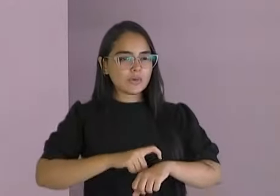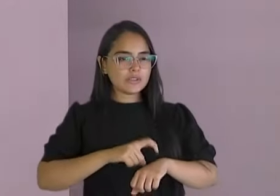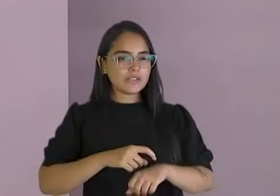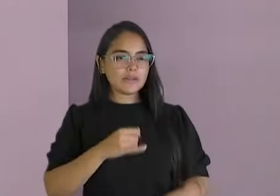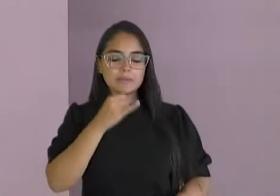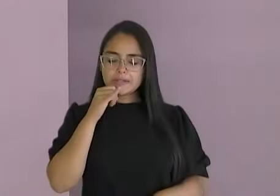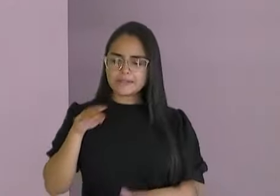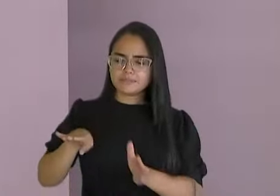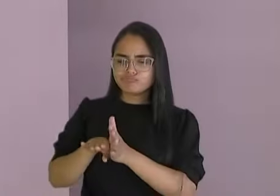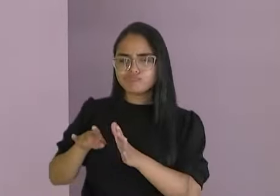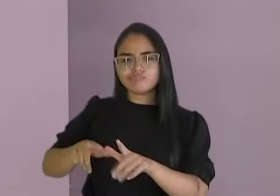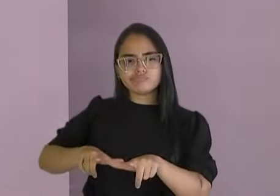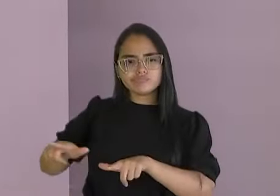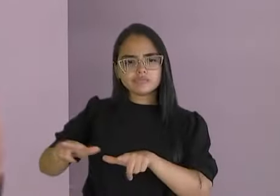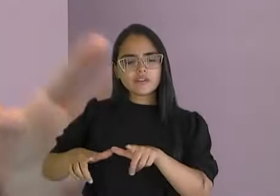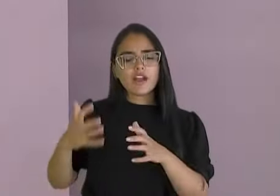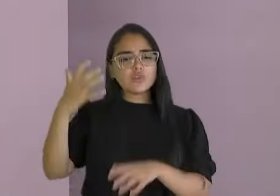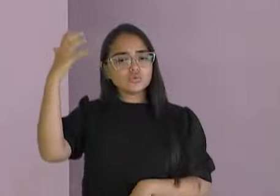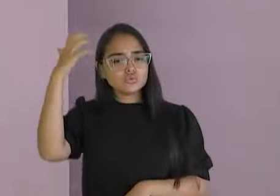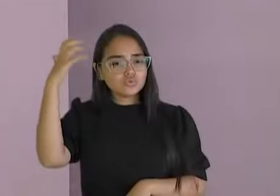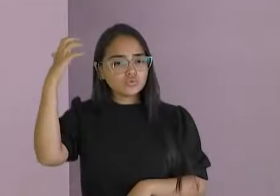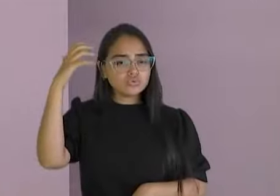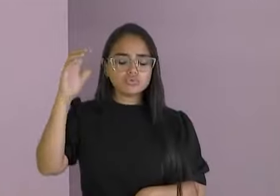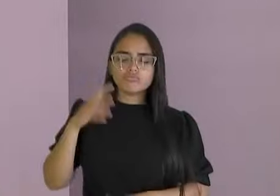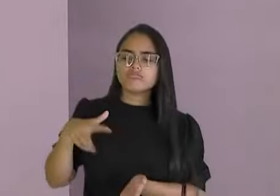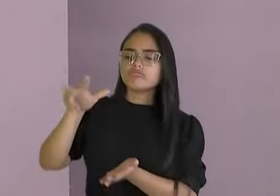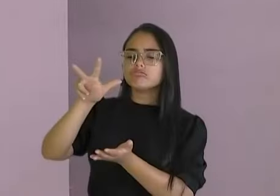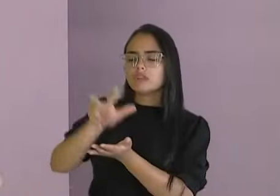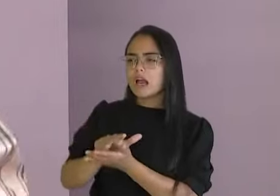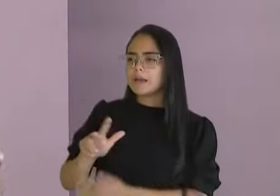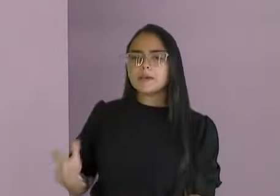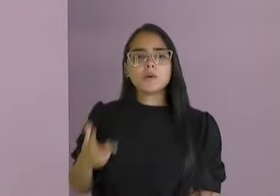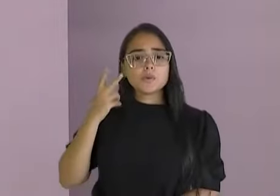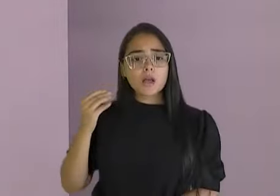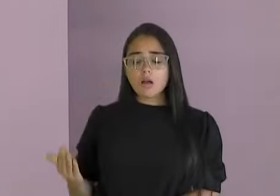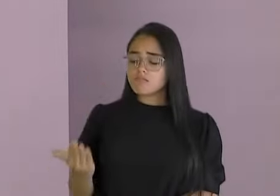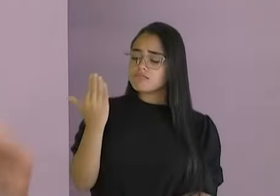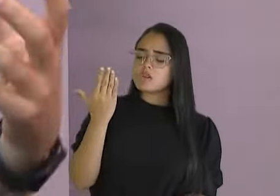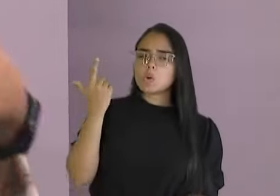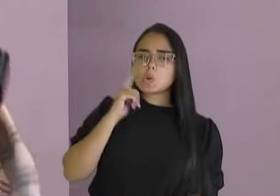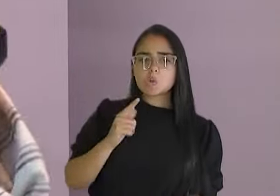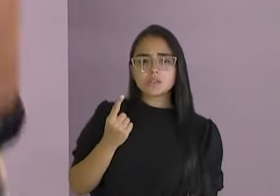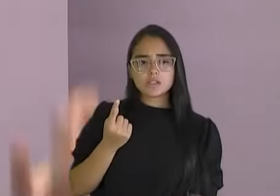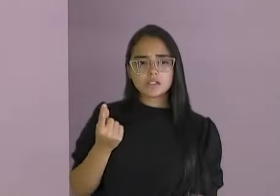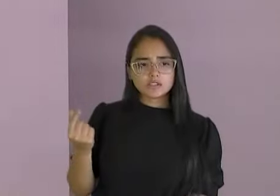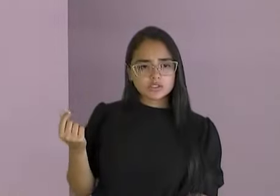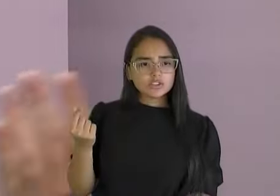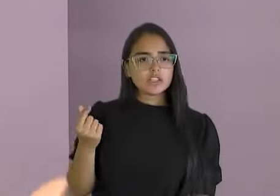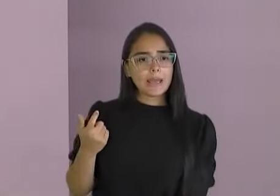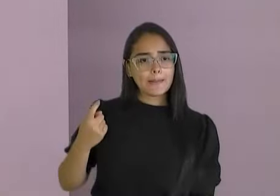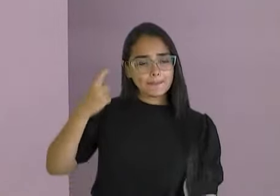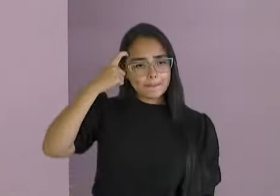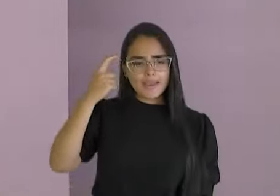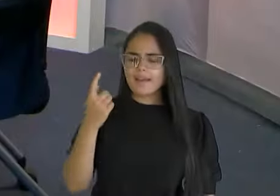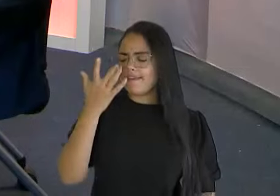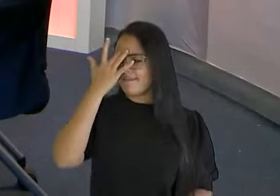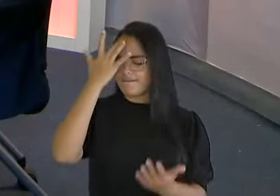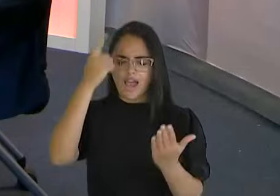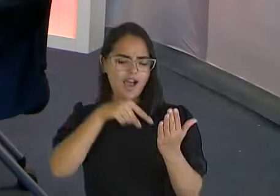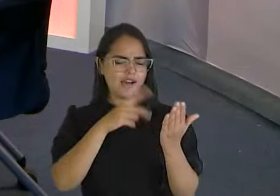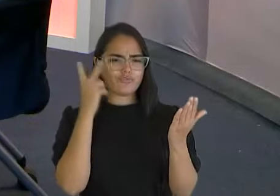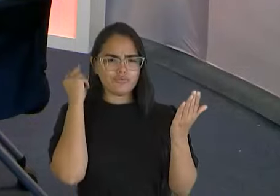chega ali no trabalho, aí vai tomar banho, aí fica um tempinho ali na cama. Então, você pega o seu celular e você ganha dinheiro também, né? E Com tá essa muito ideia fácil ali ilusória. na palma da mão. Antes